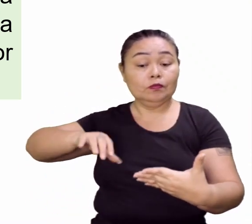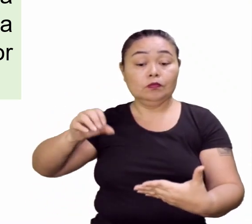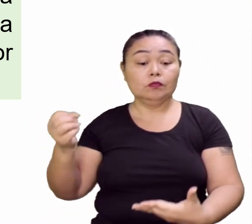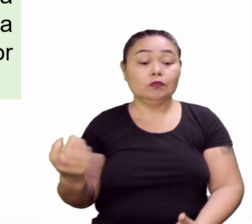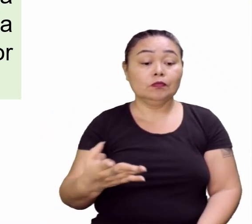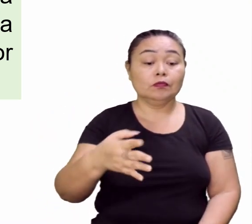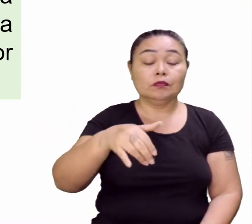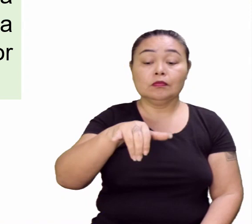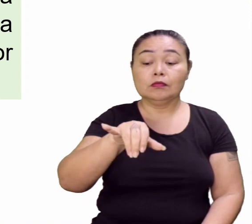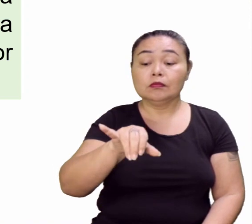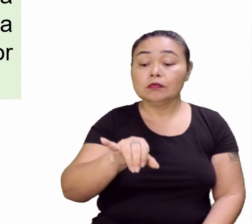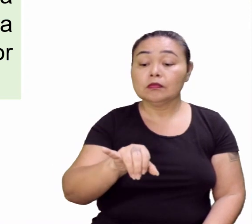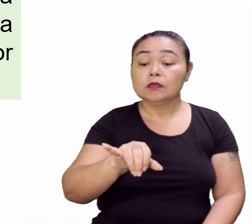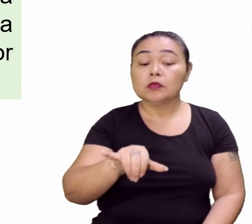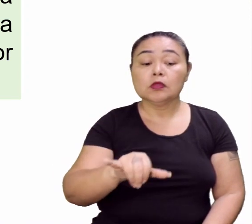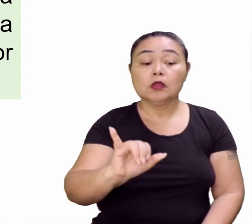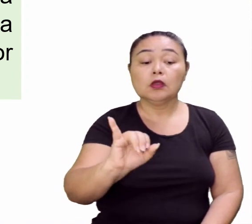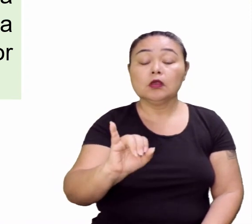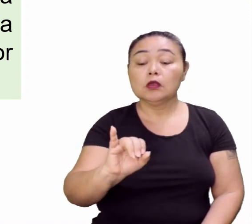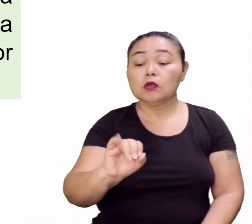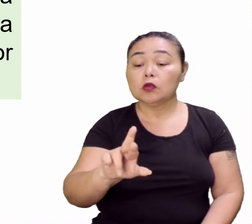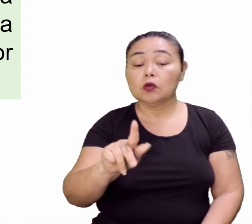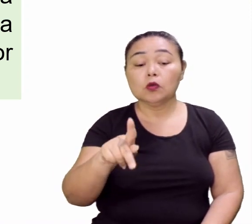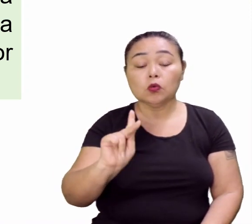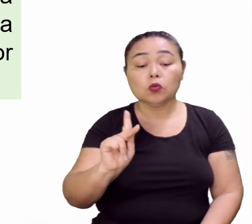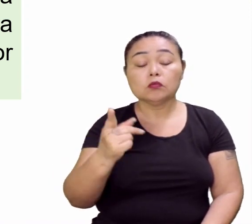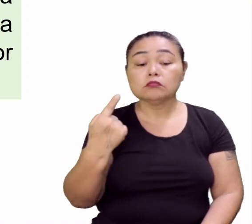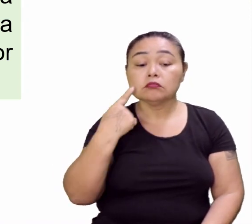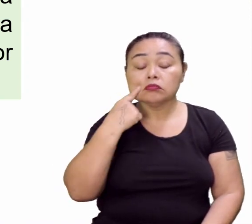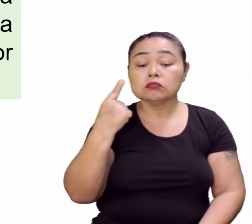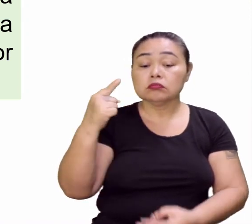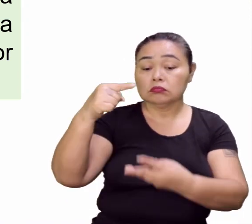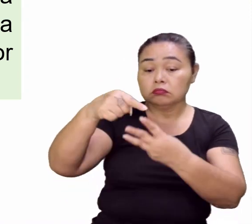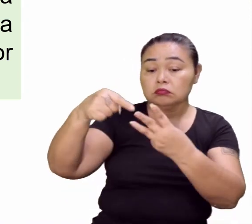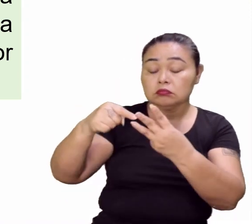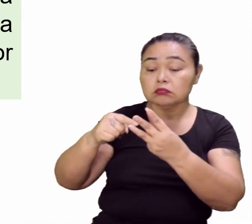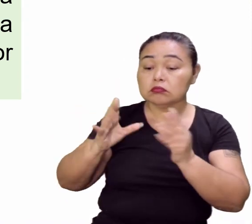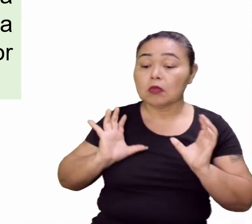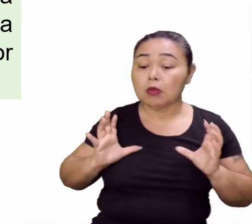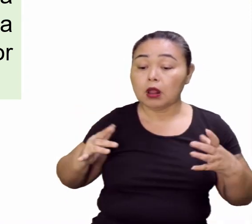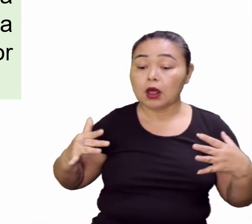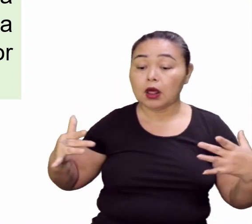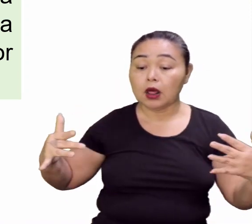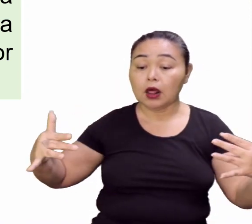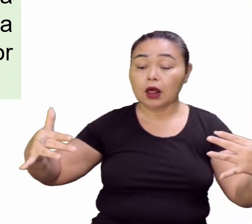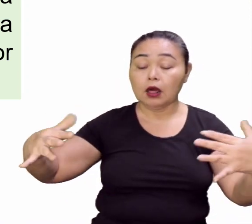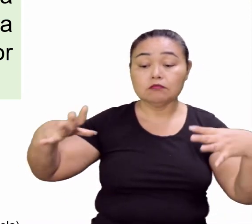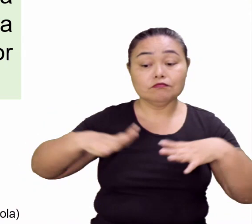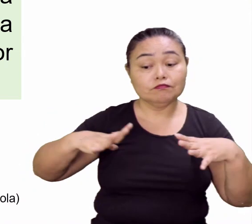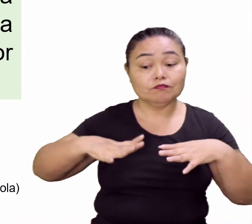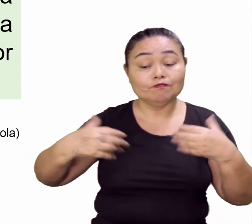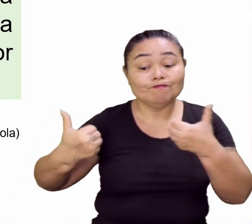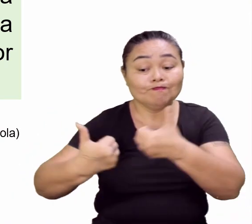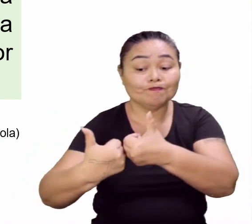York, Filadélfia e Baltimore, constituindo a maior megalópole do mundo. Muito bem.